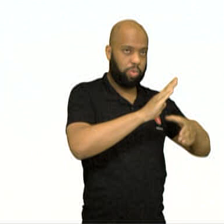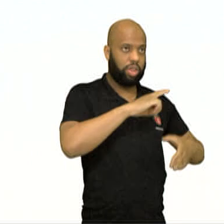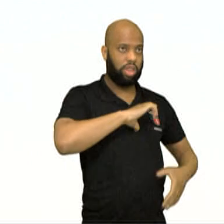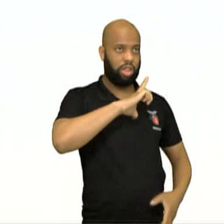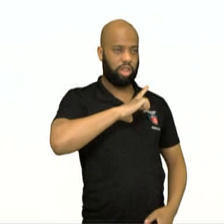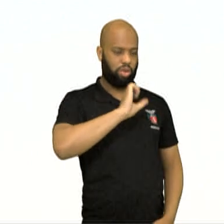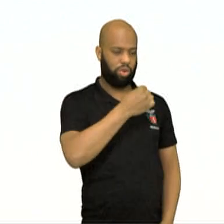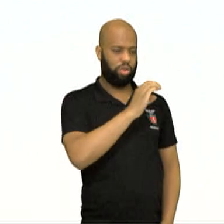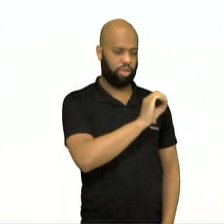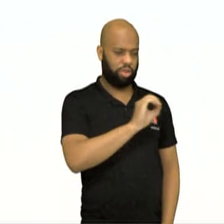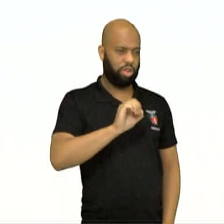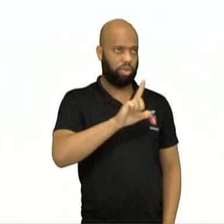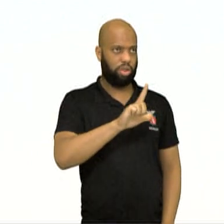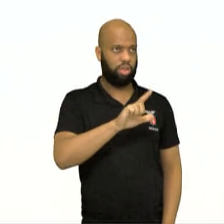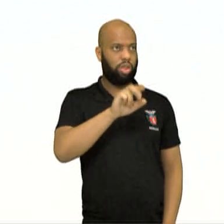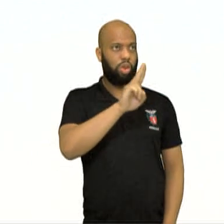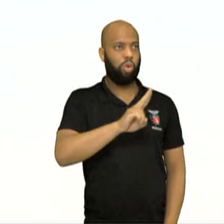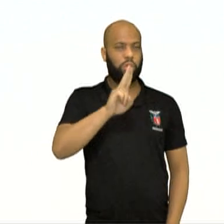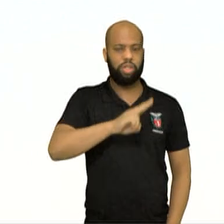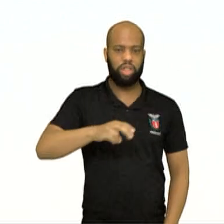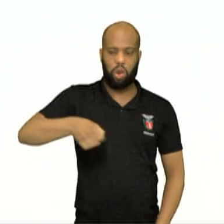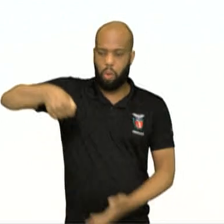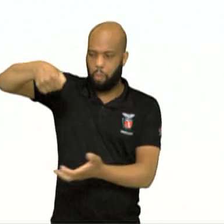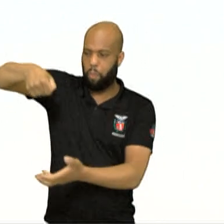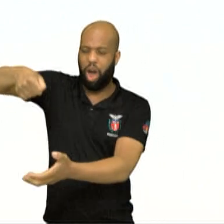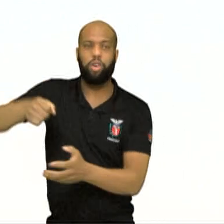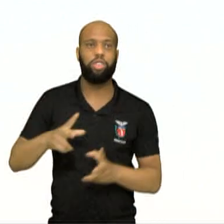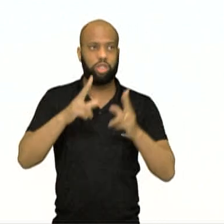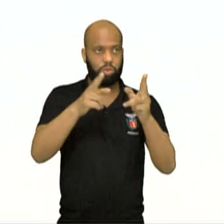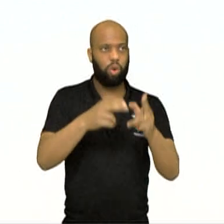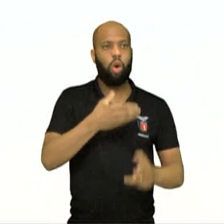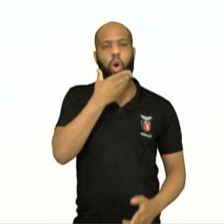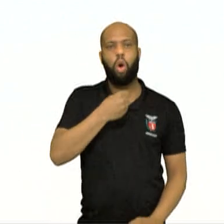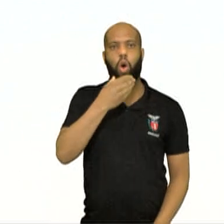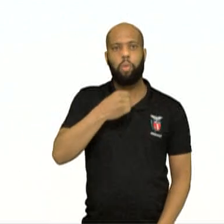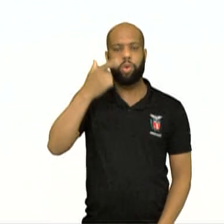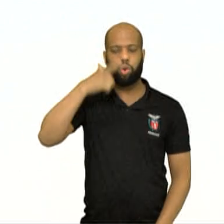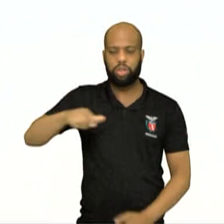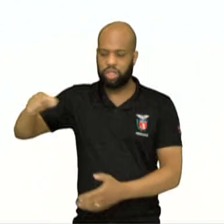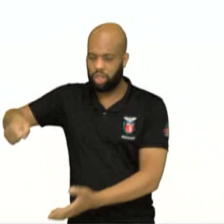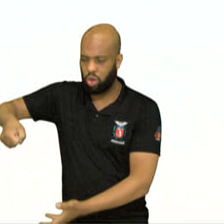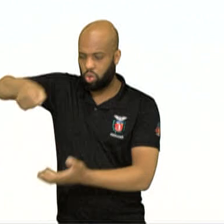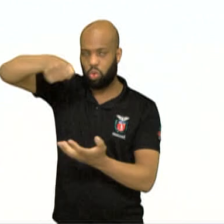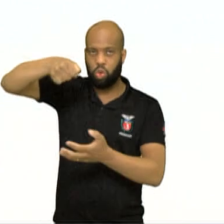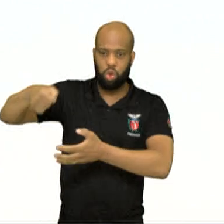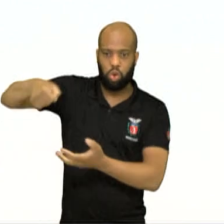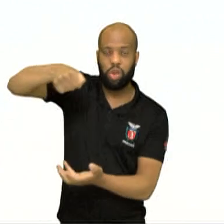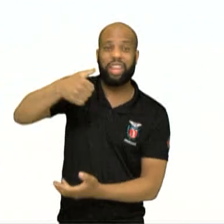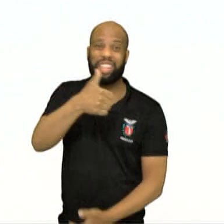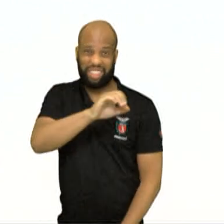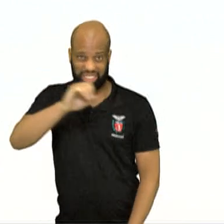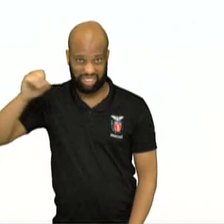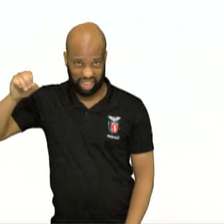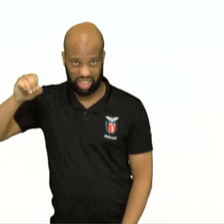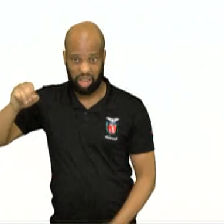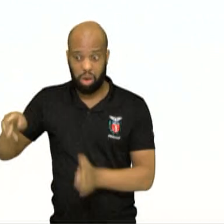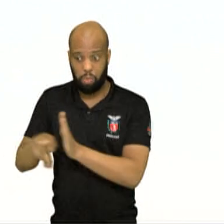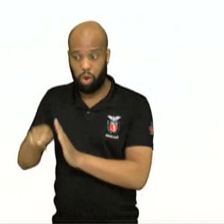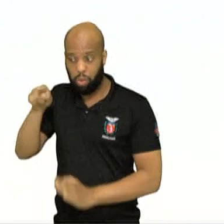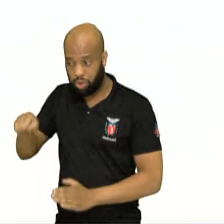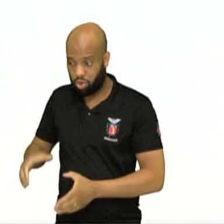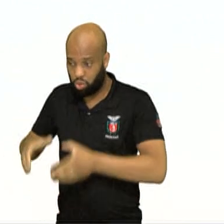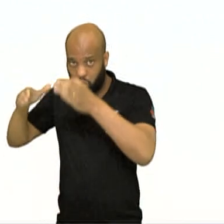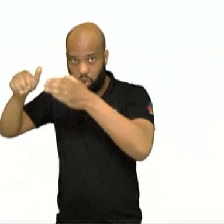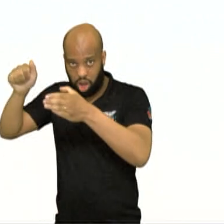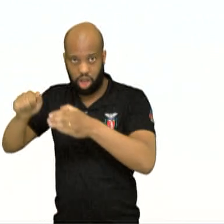litros. Usando baldes iguais, Paulo tirou 100 baldes de água do poço A, informação importante,